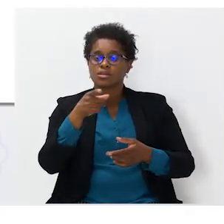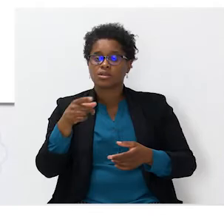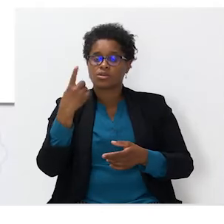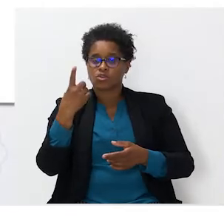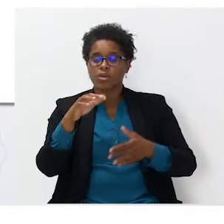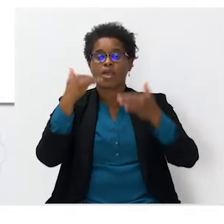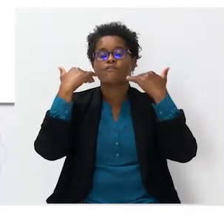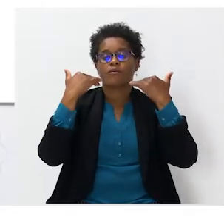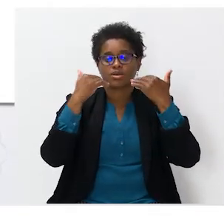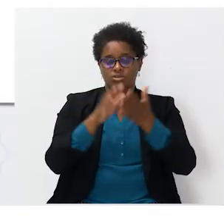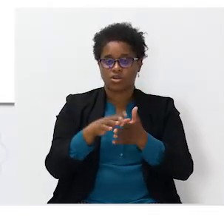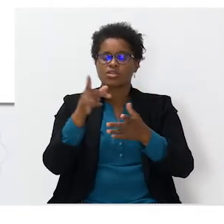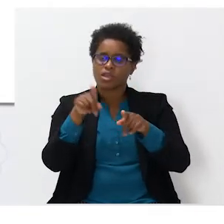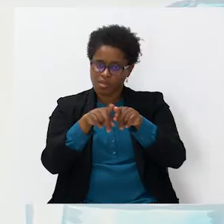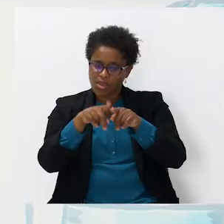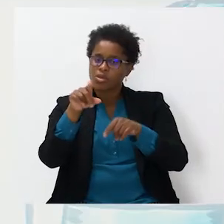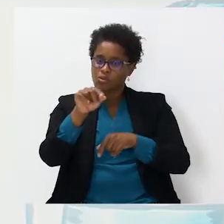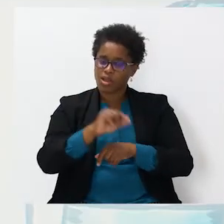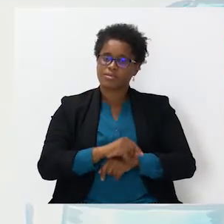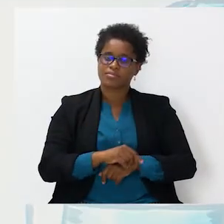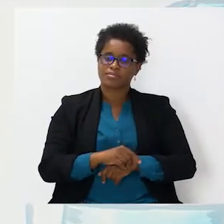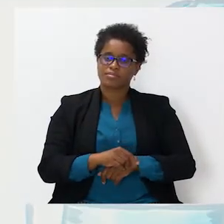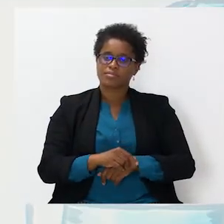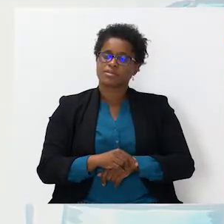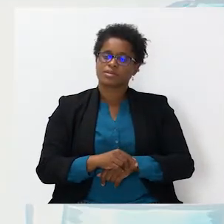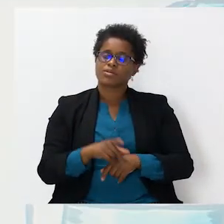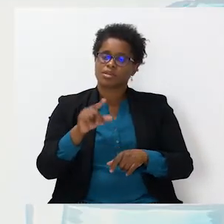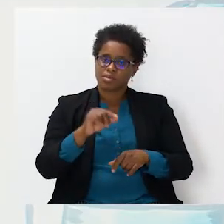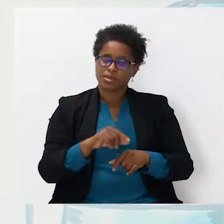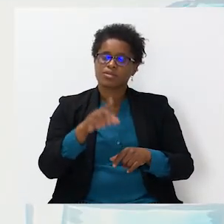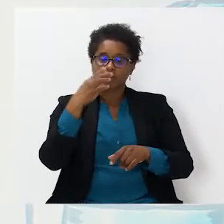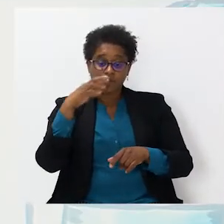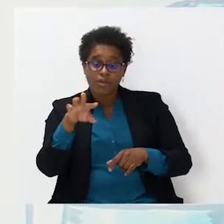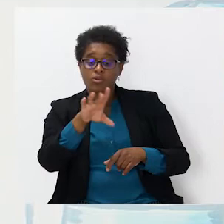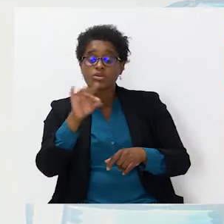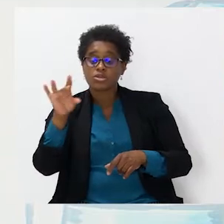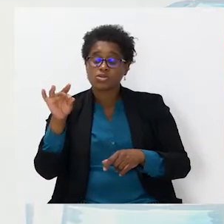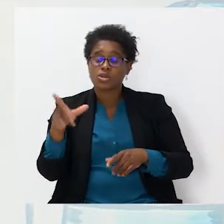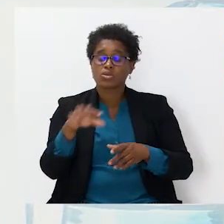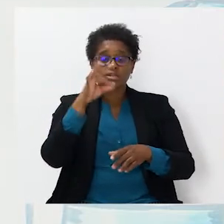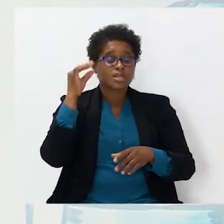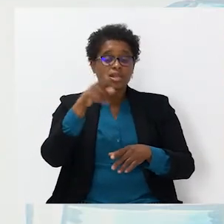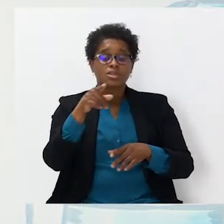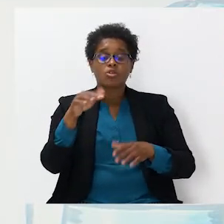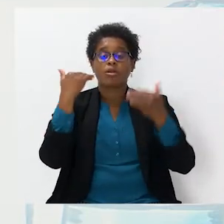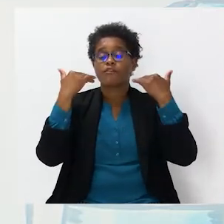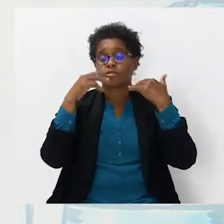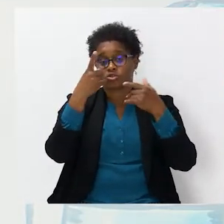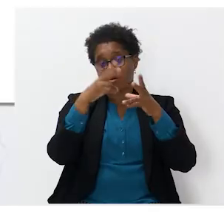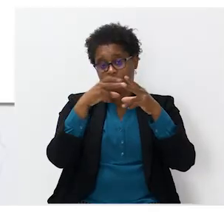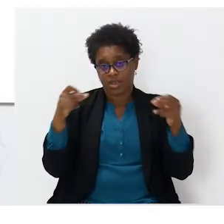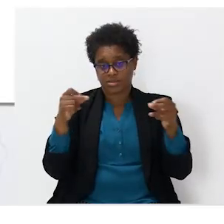uma informação, também é a mesma coisa. Vamos escolher o sinal que indica uma informação numa